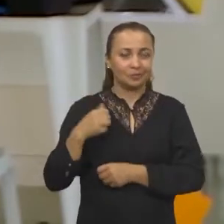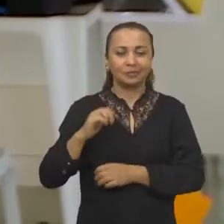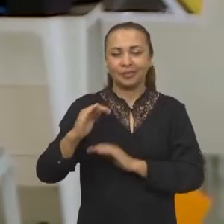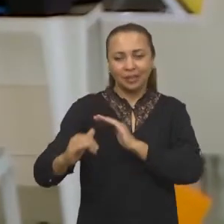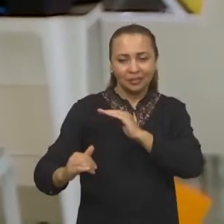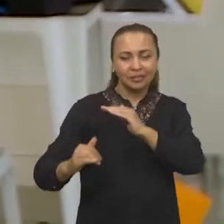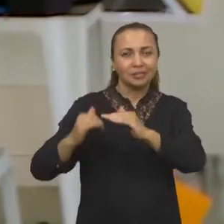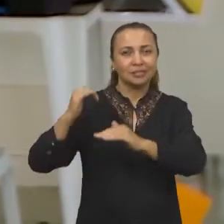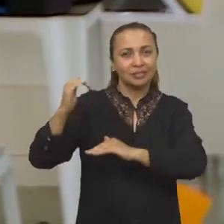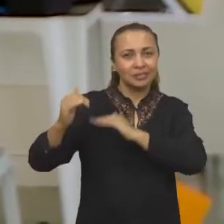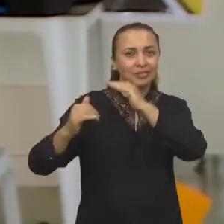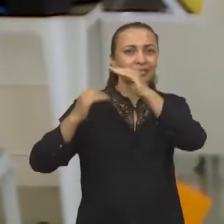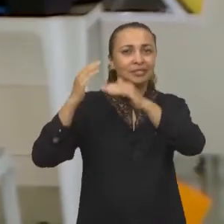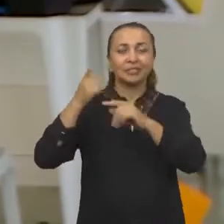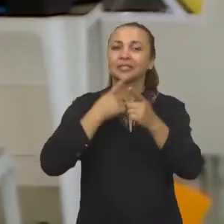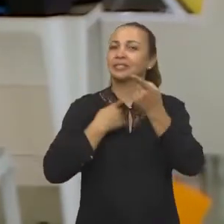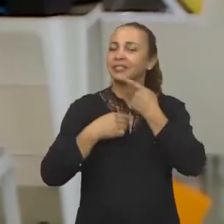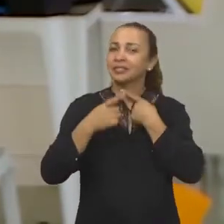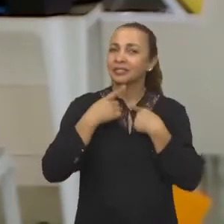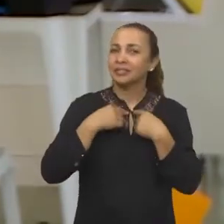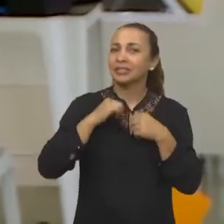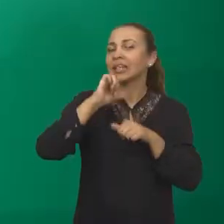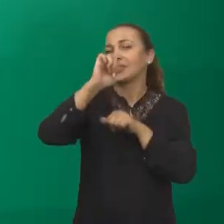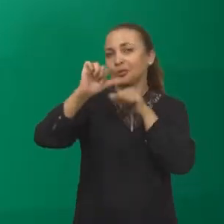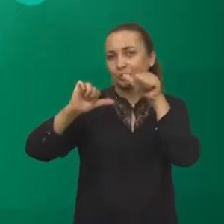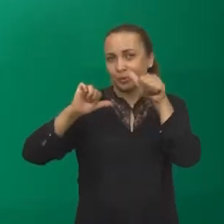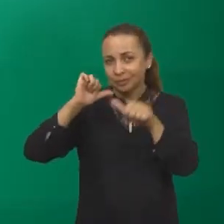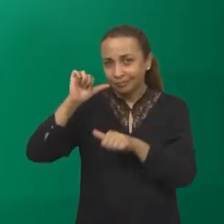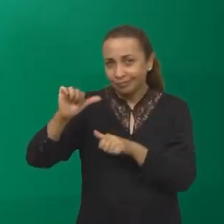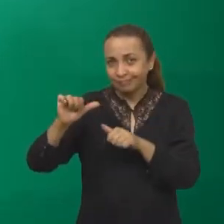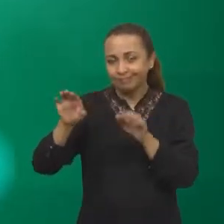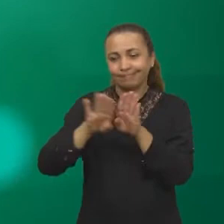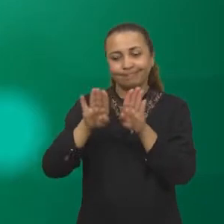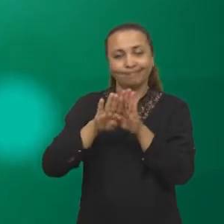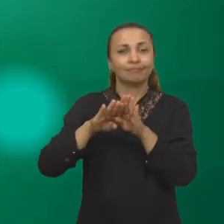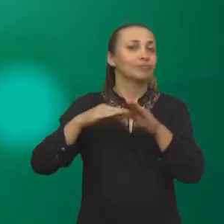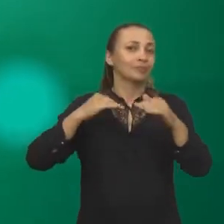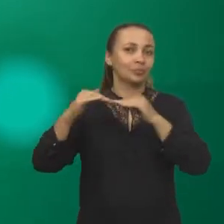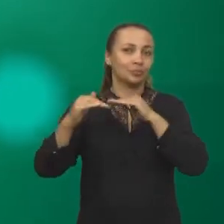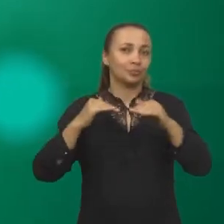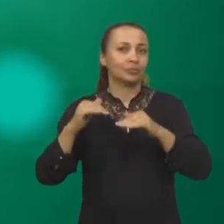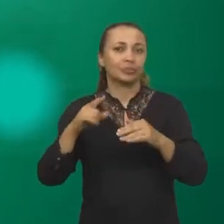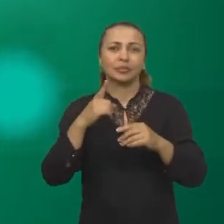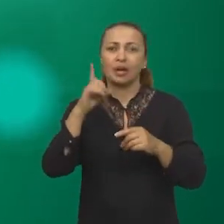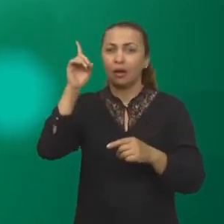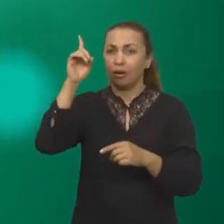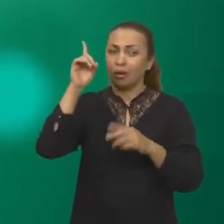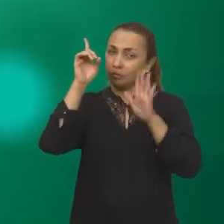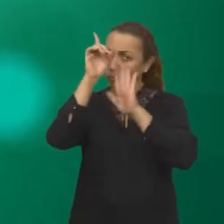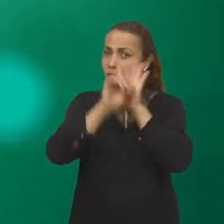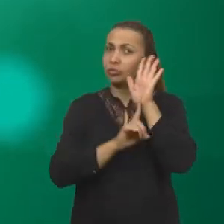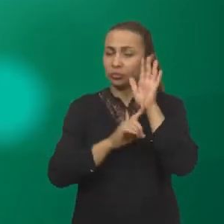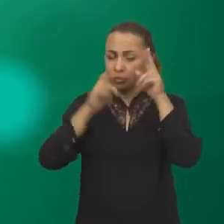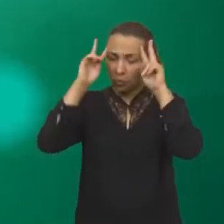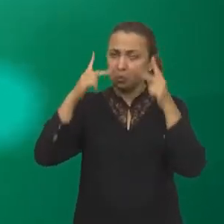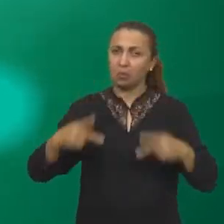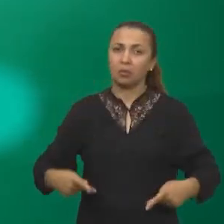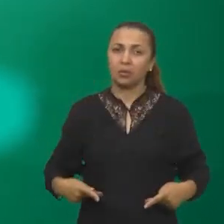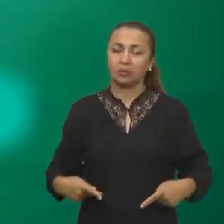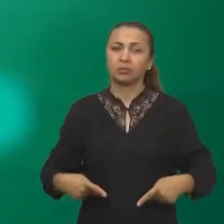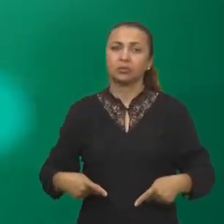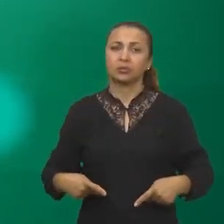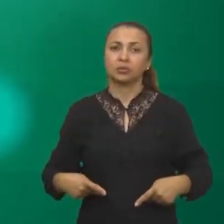foram crescendo e as necessidades elas vão mudando. A mobilidade é um direito humano,